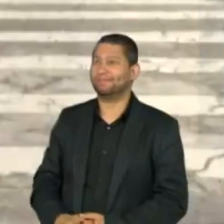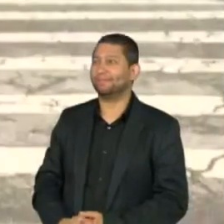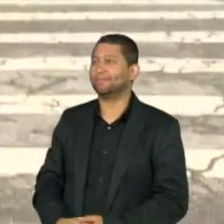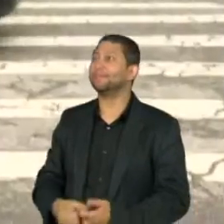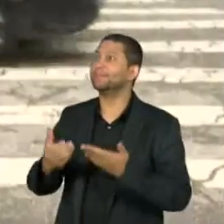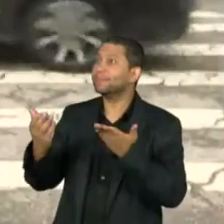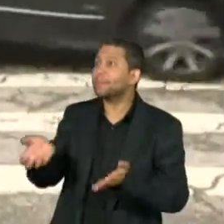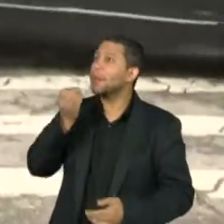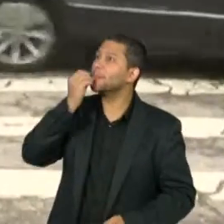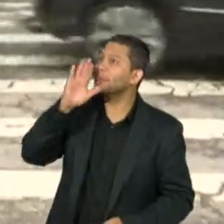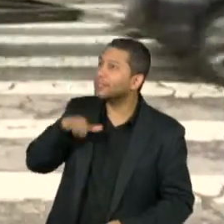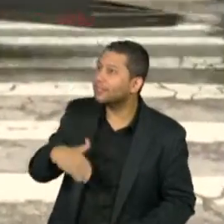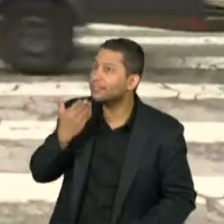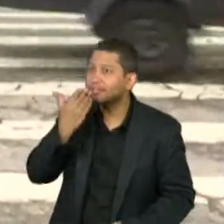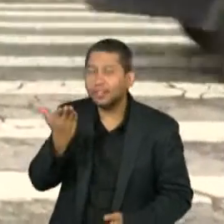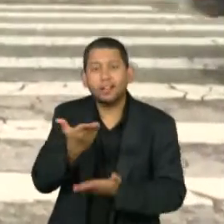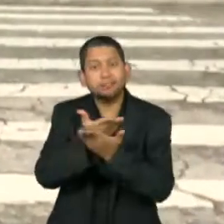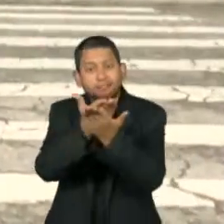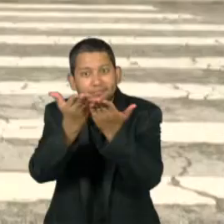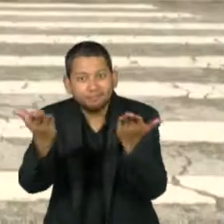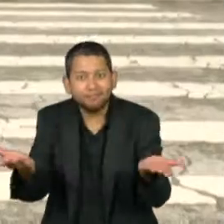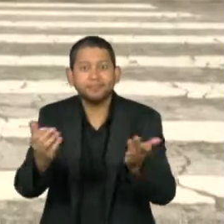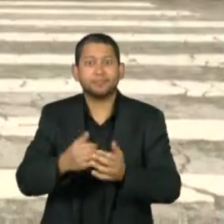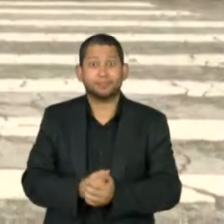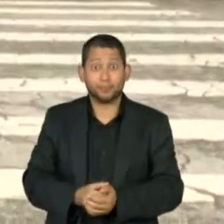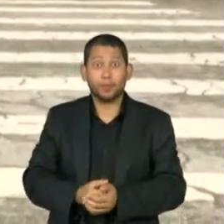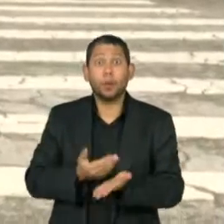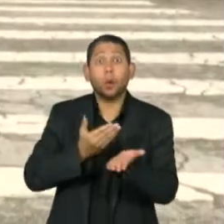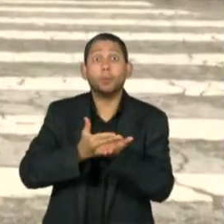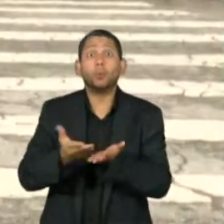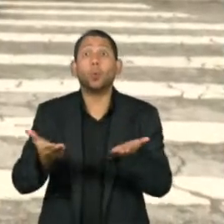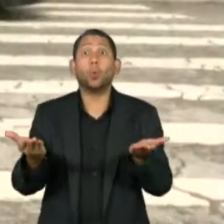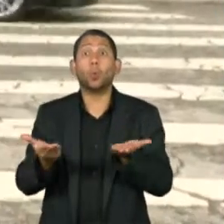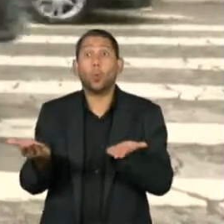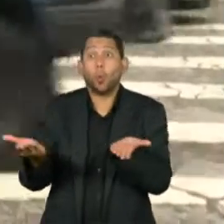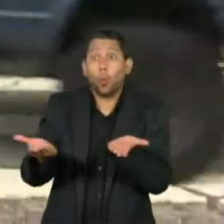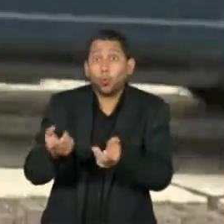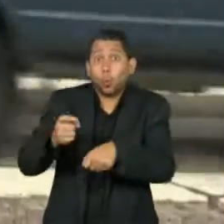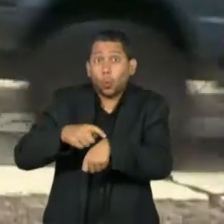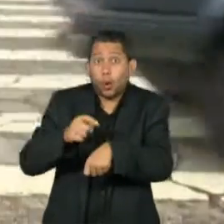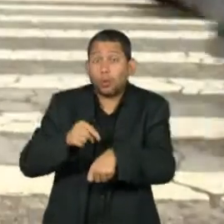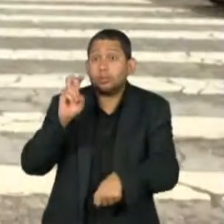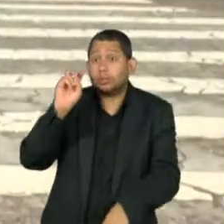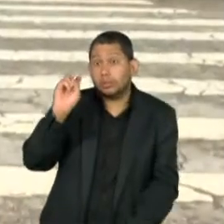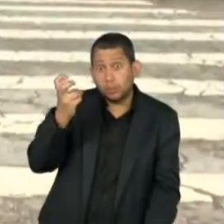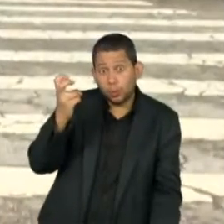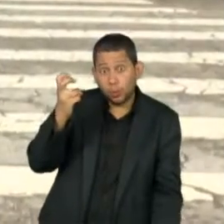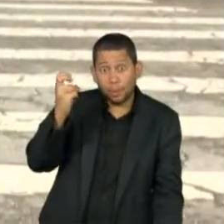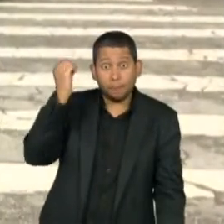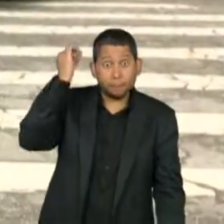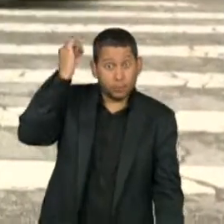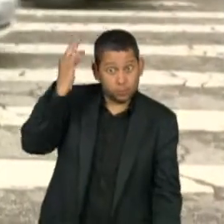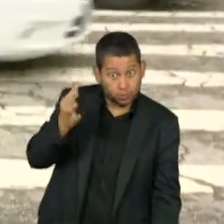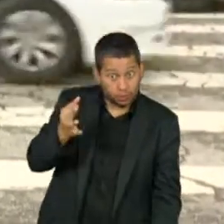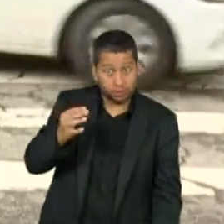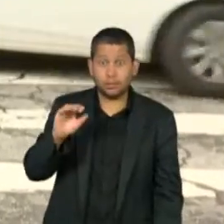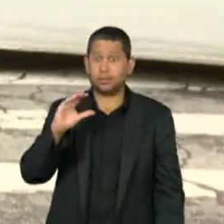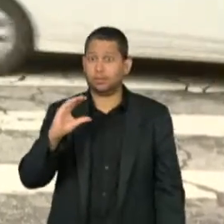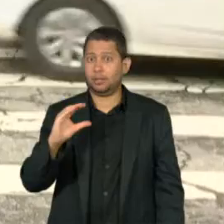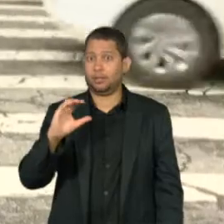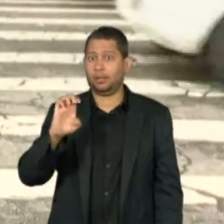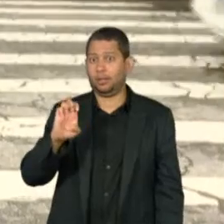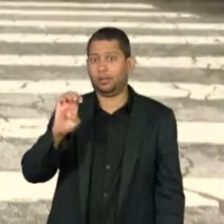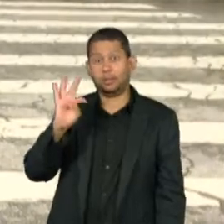Boa tarde, Joyce. Boa tarde a todos. Essa rota começou a funcionar hoje às 5 horas da manhã. E a ideia da CET não é